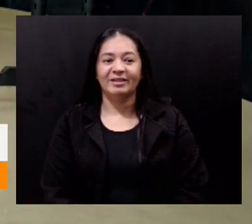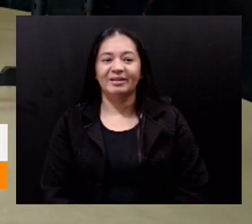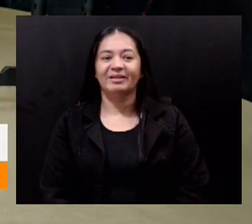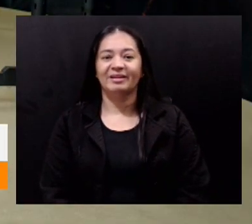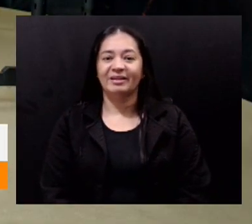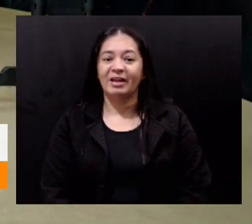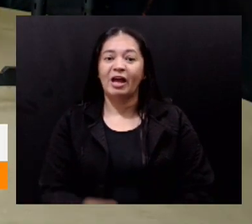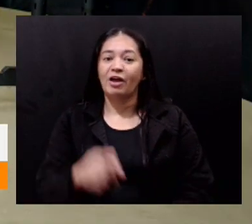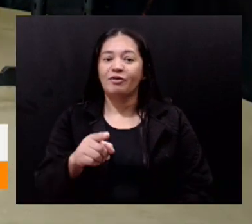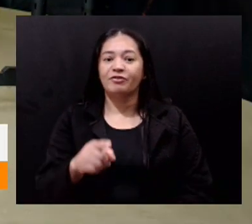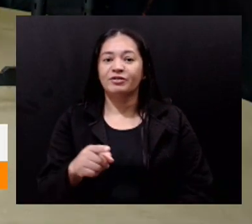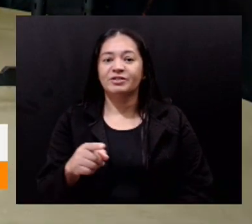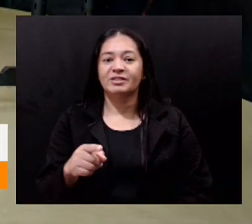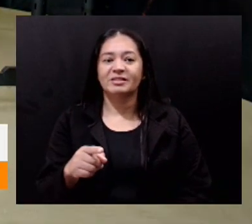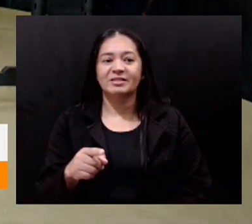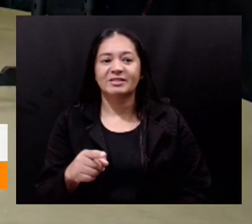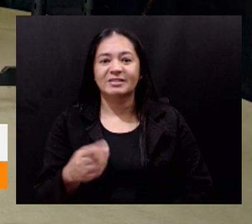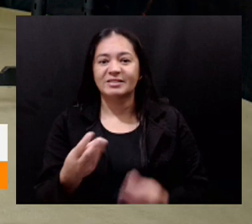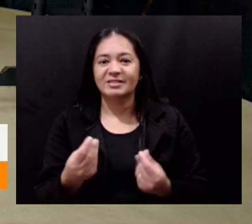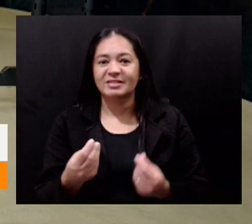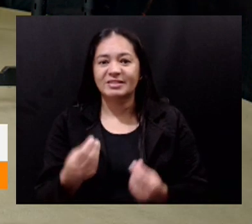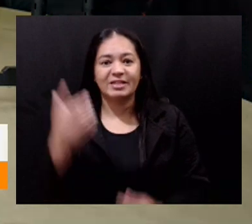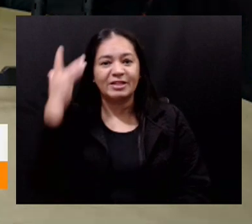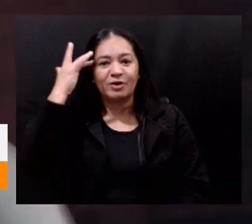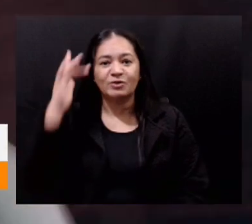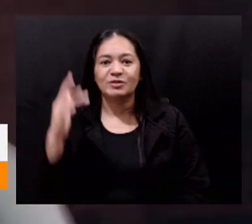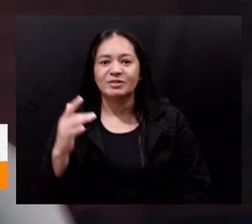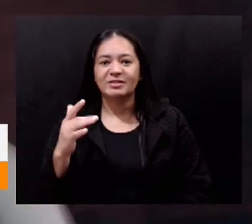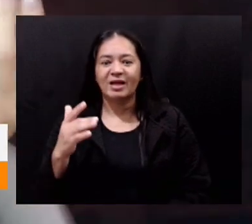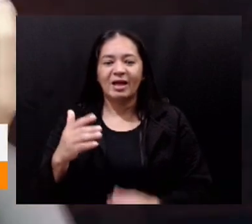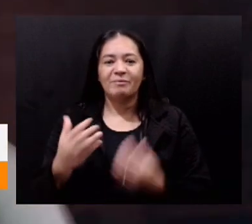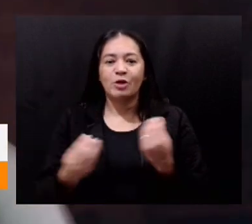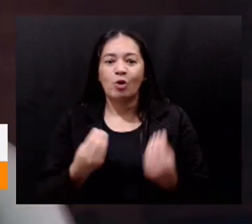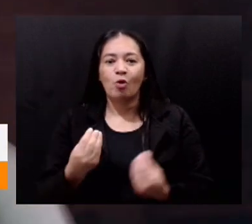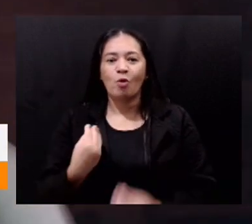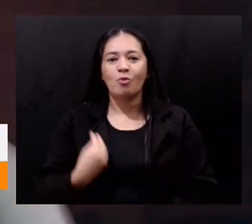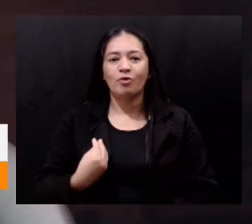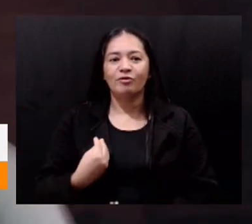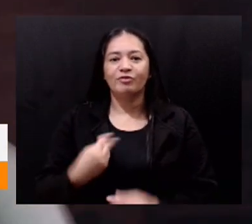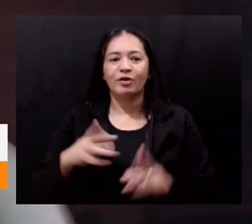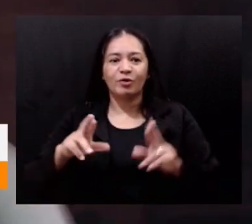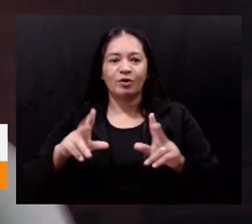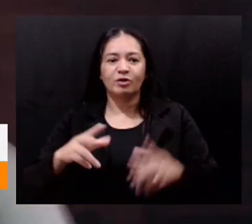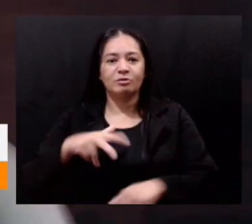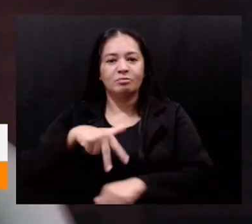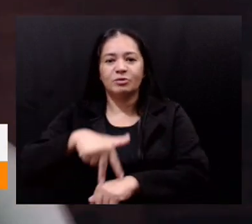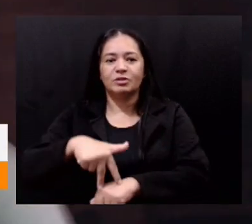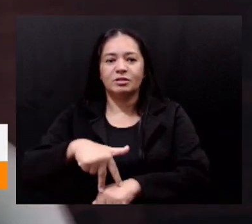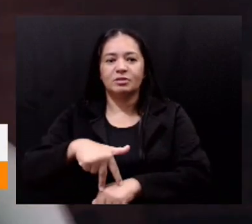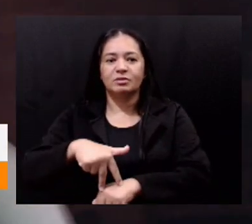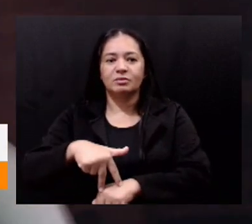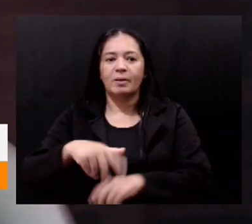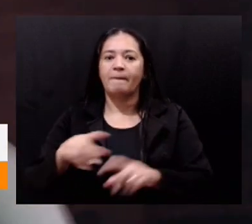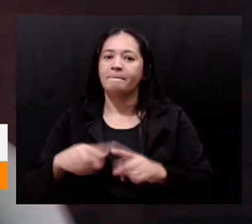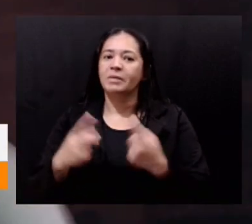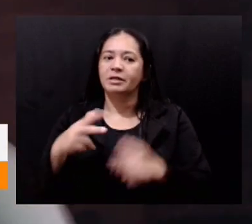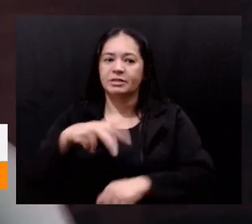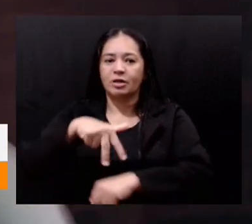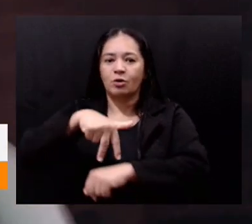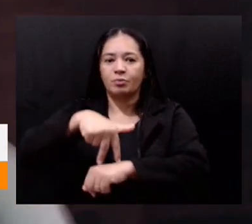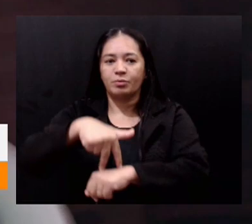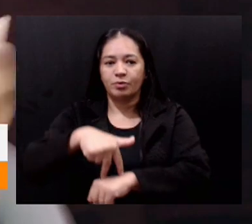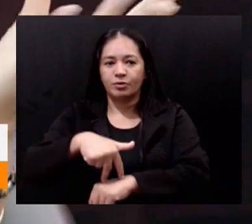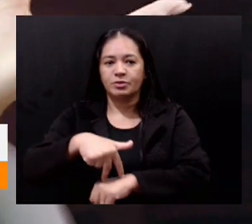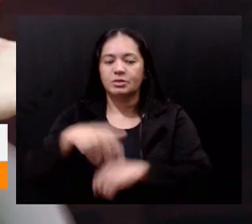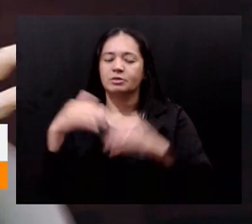que é diferente, Sim, é claro, importante. claro. isso. E E posicionamento, mesmo posicionamento, por favor, né, de coerente, com